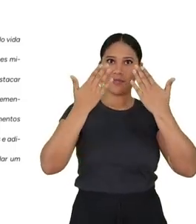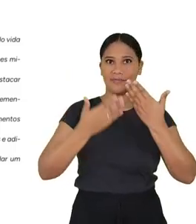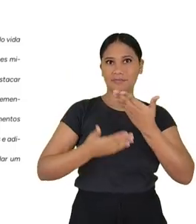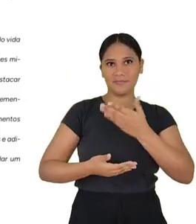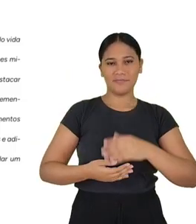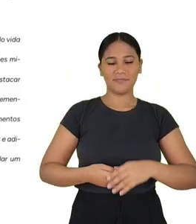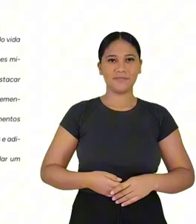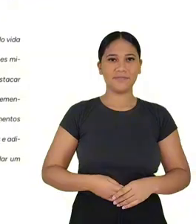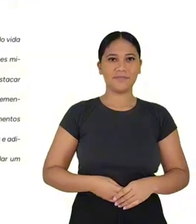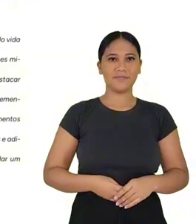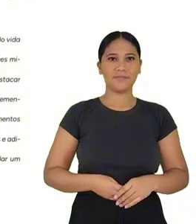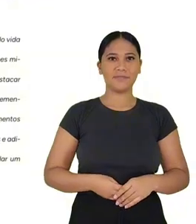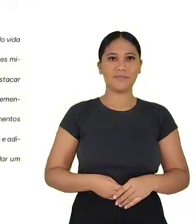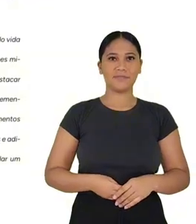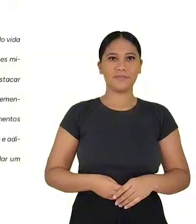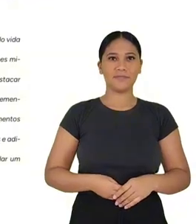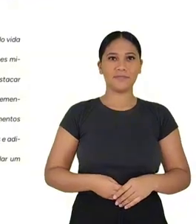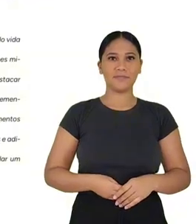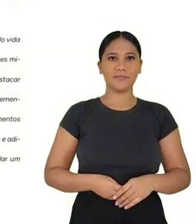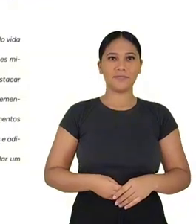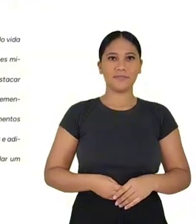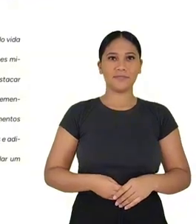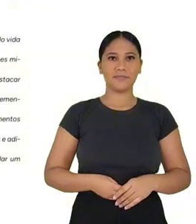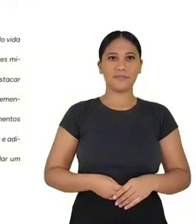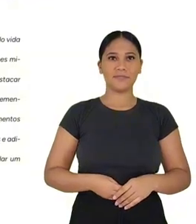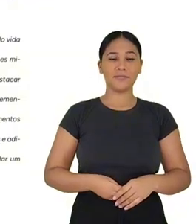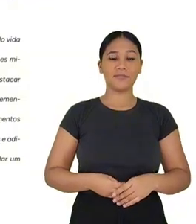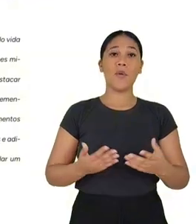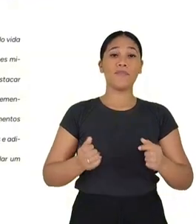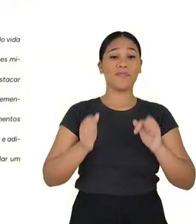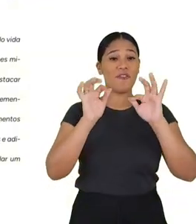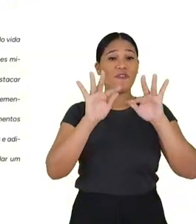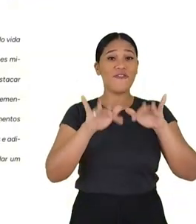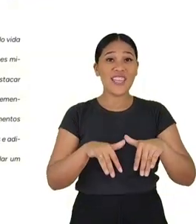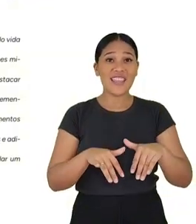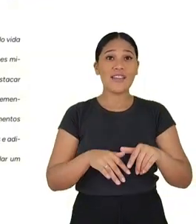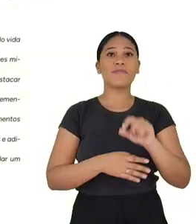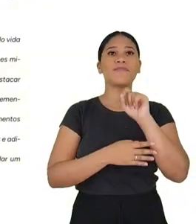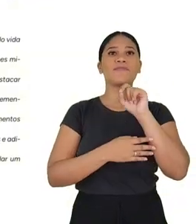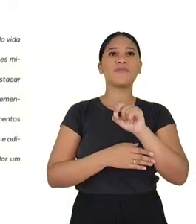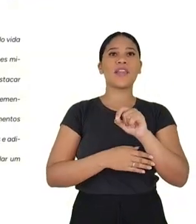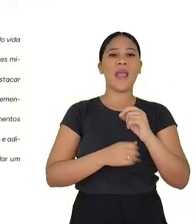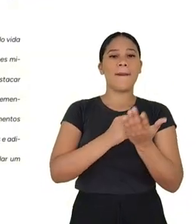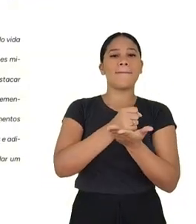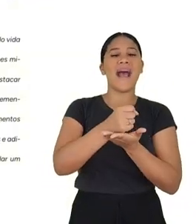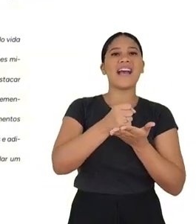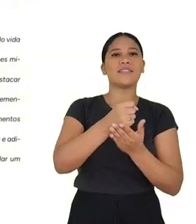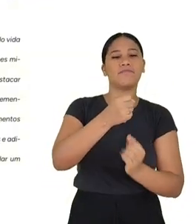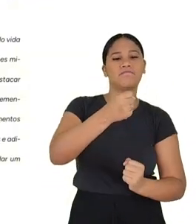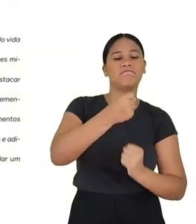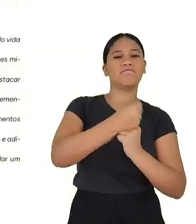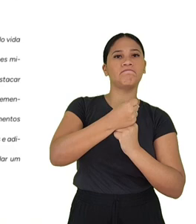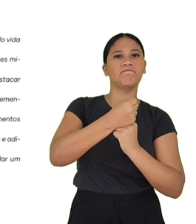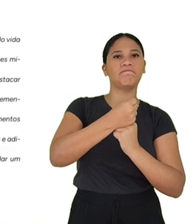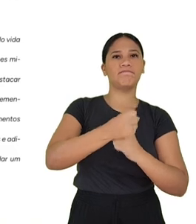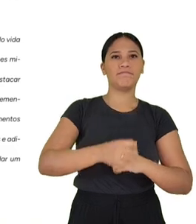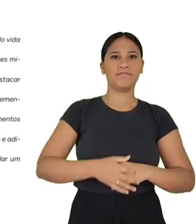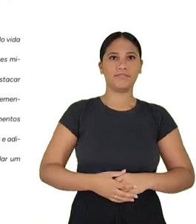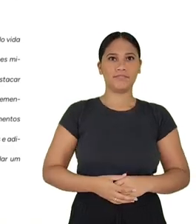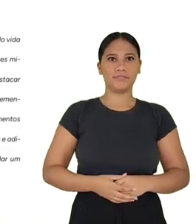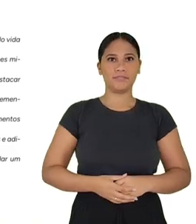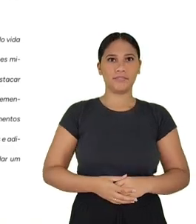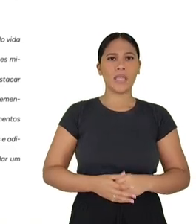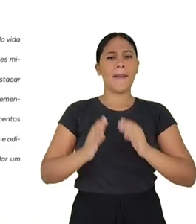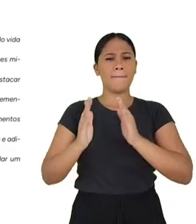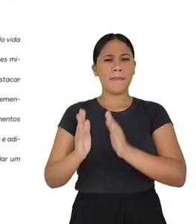cada lado da asa, conforme mostrado nas imagens. Passo 4. Por fim, encaixe a base do